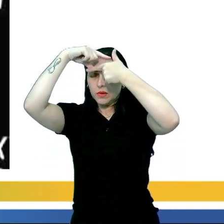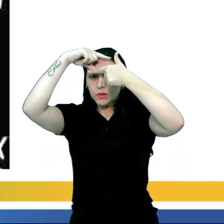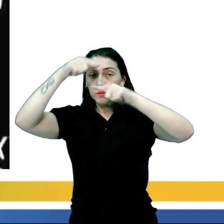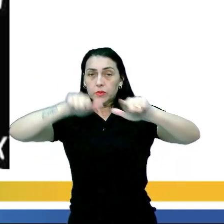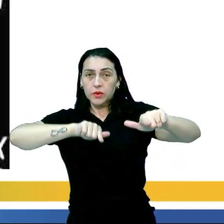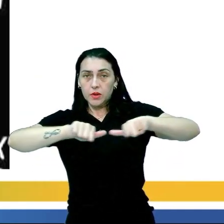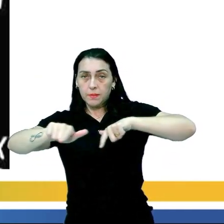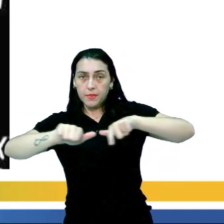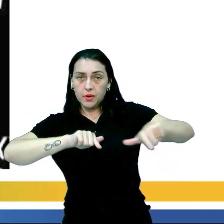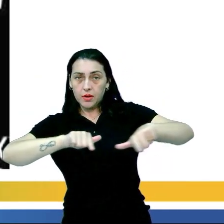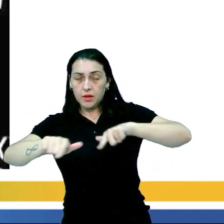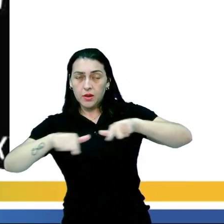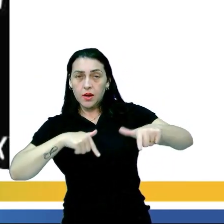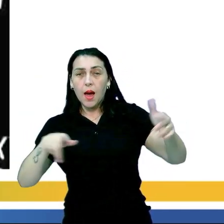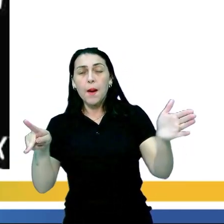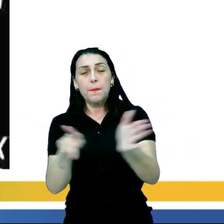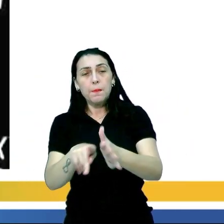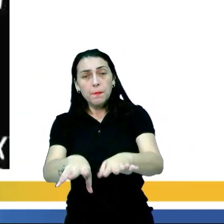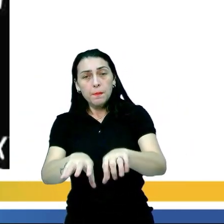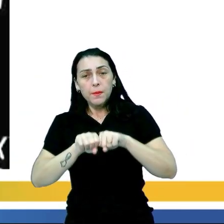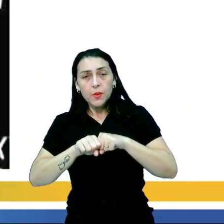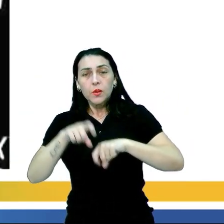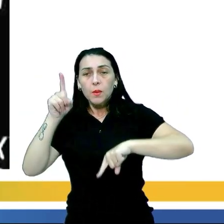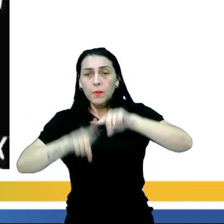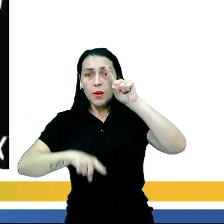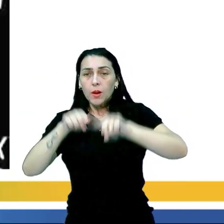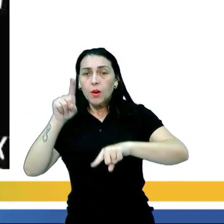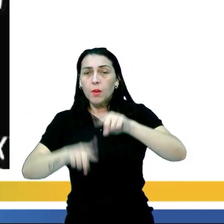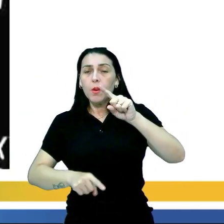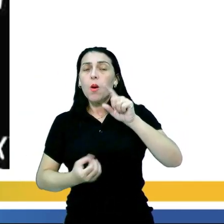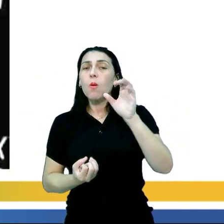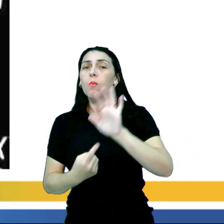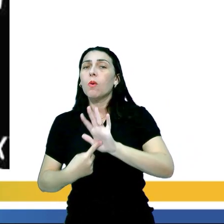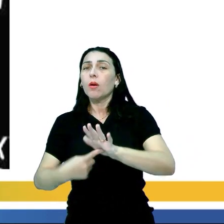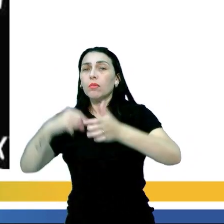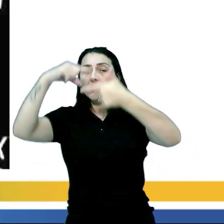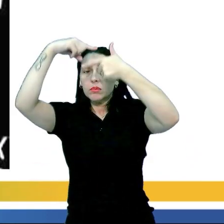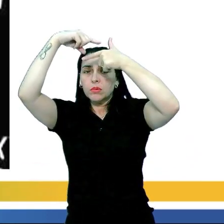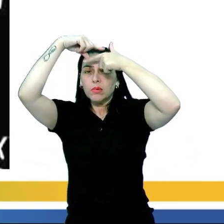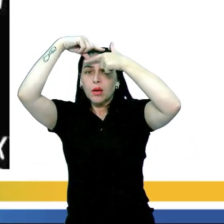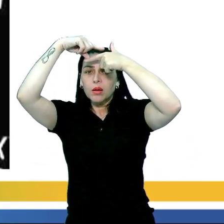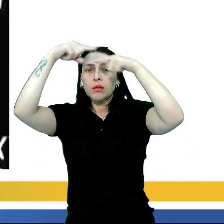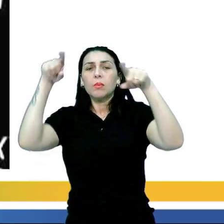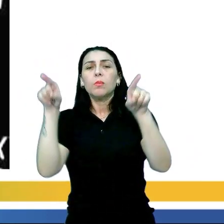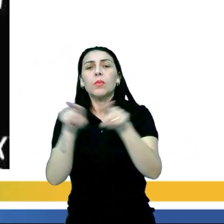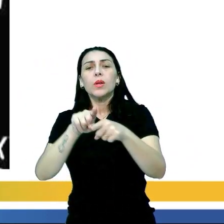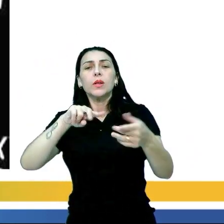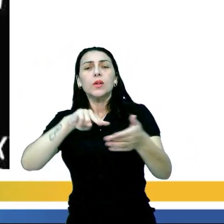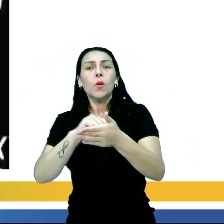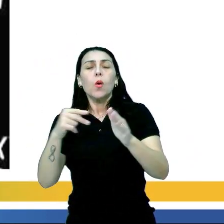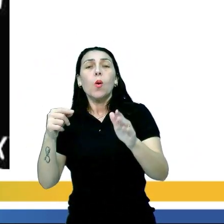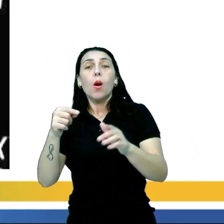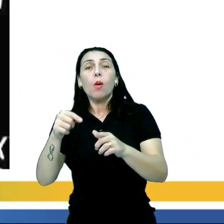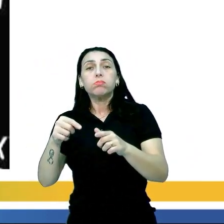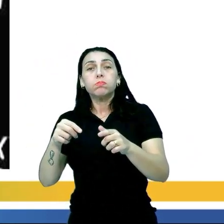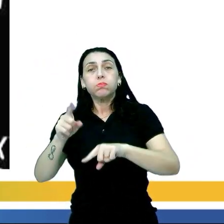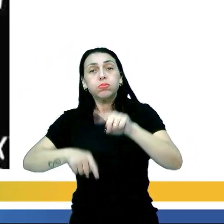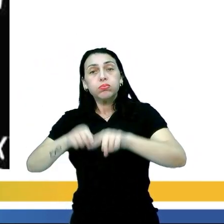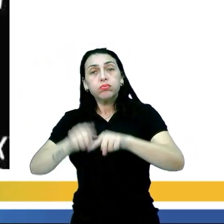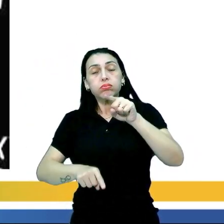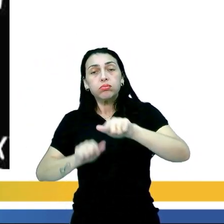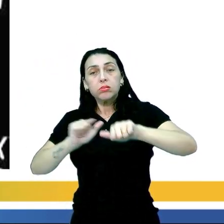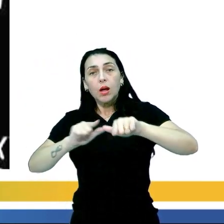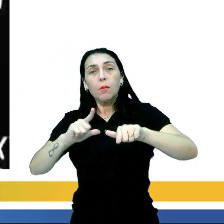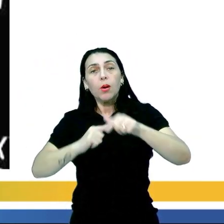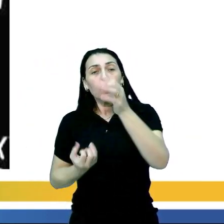do trabalho. A apropriação do objeto aparece como alienação a tal ponto que quanto mais objeto o